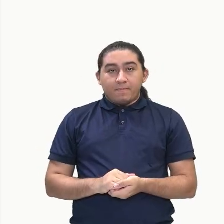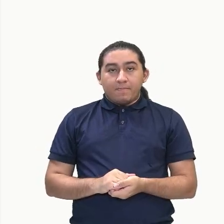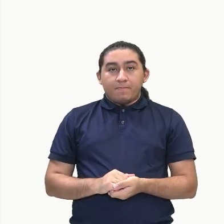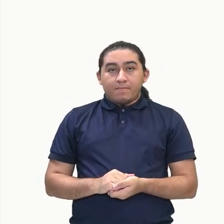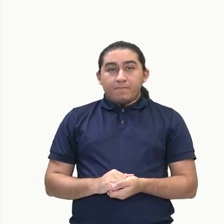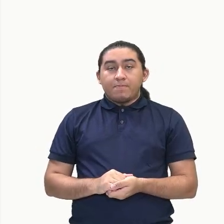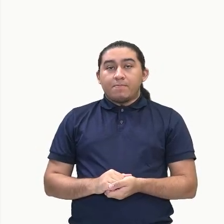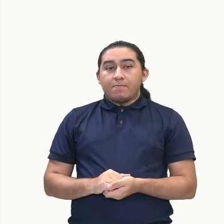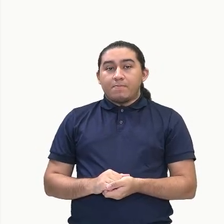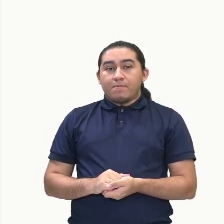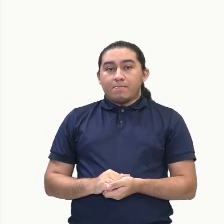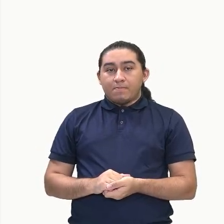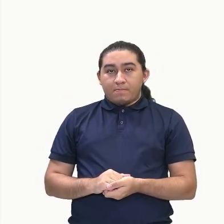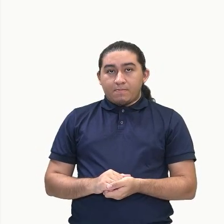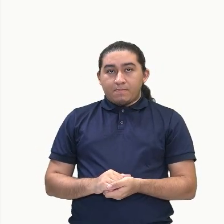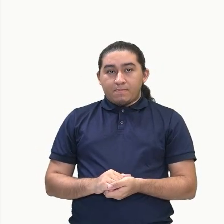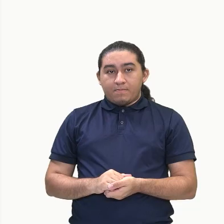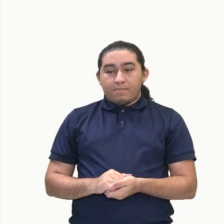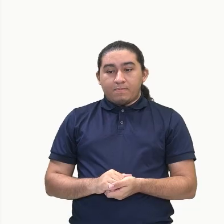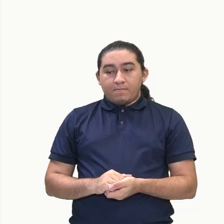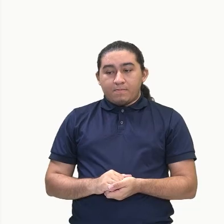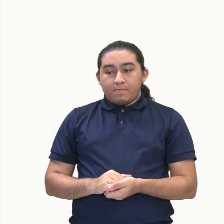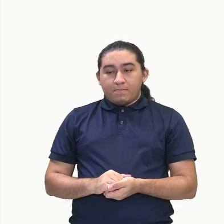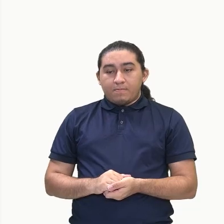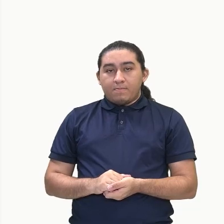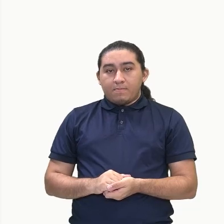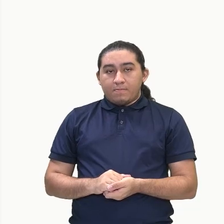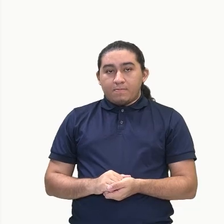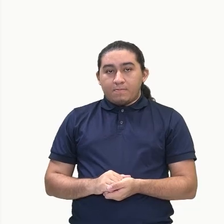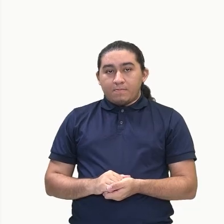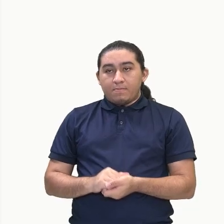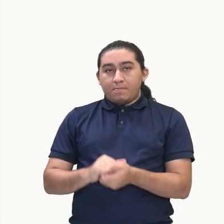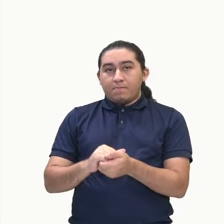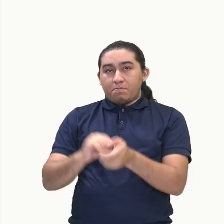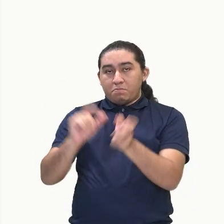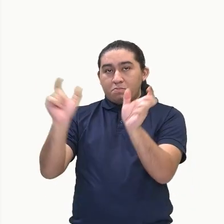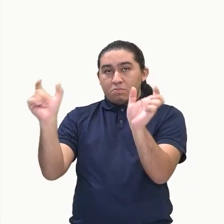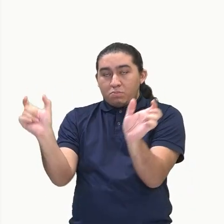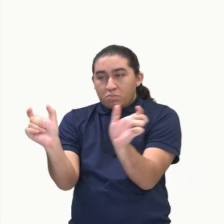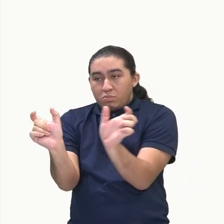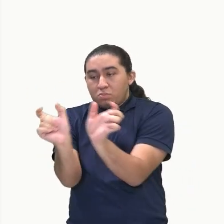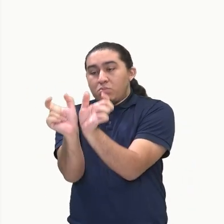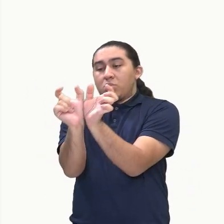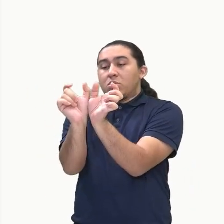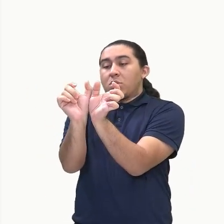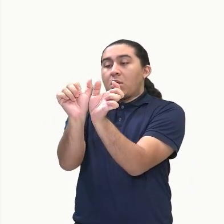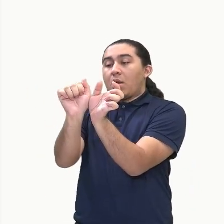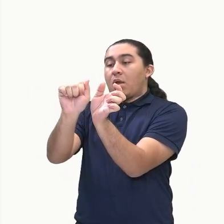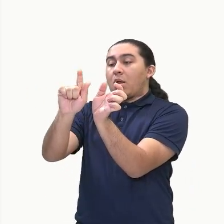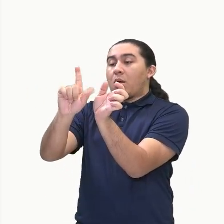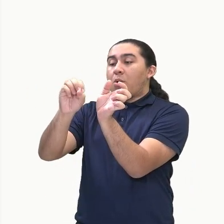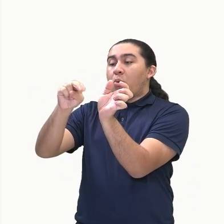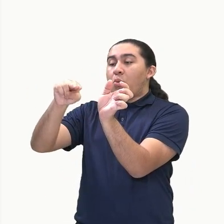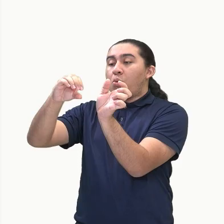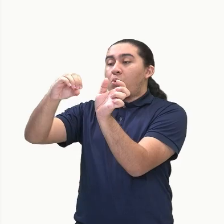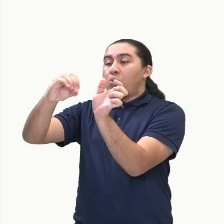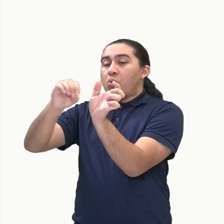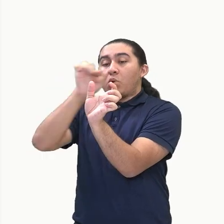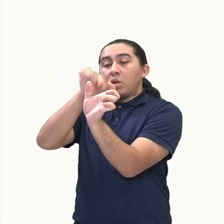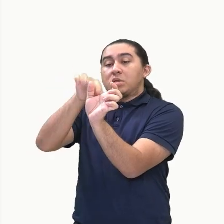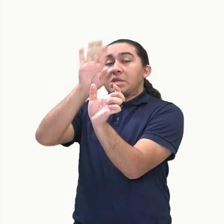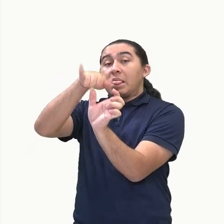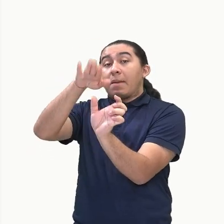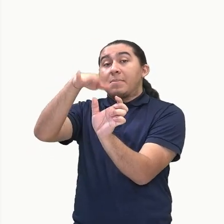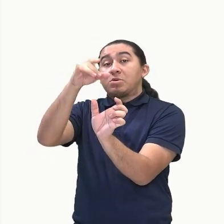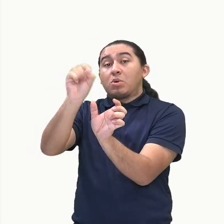hex, e termino com lá o sufixo gono, né? Hexágono, pentágono e assim